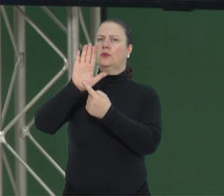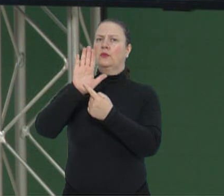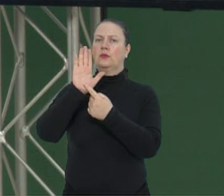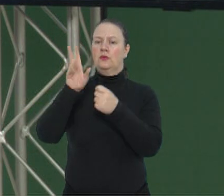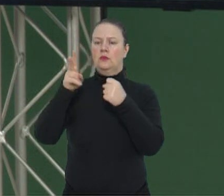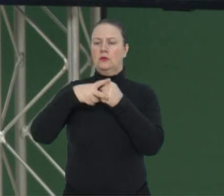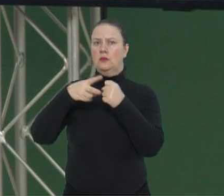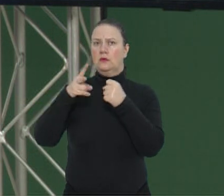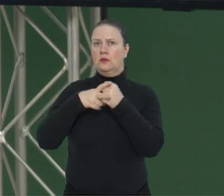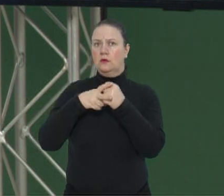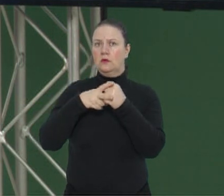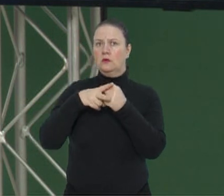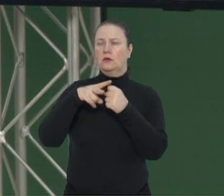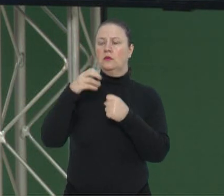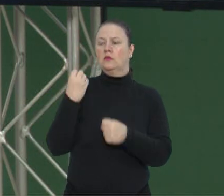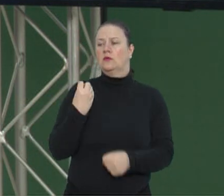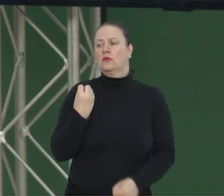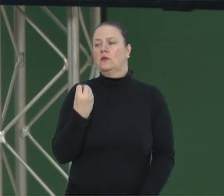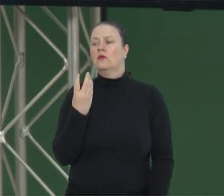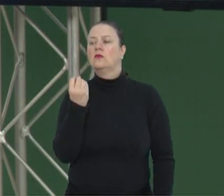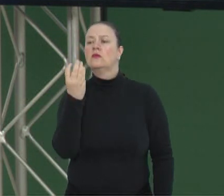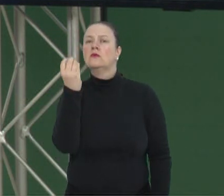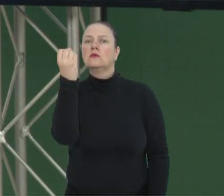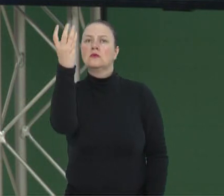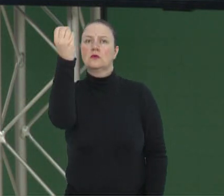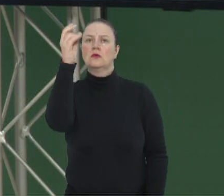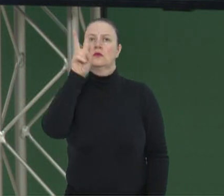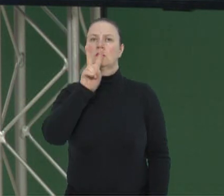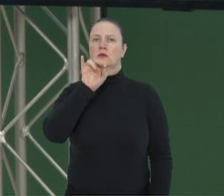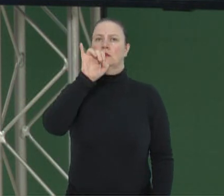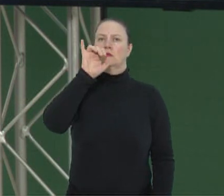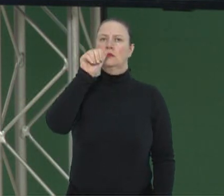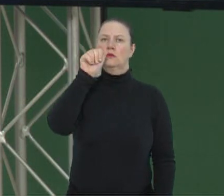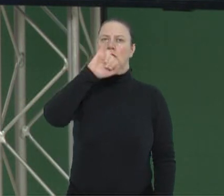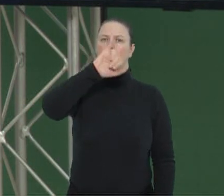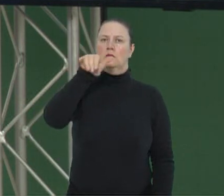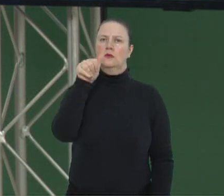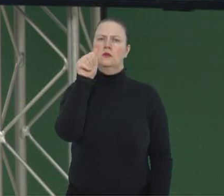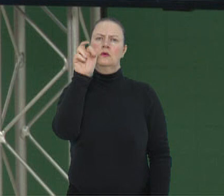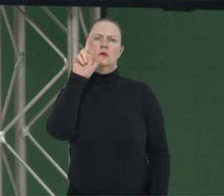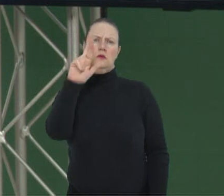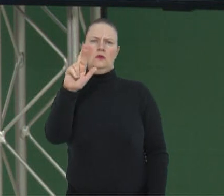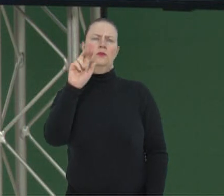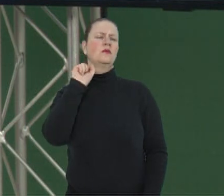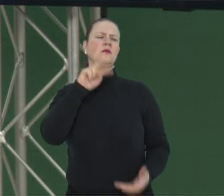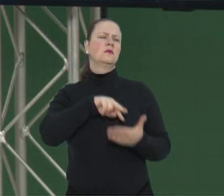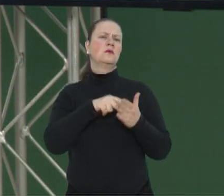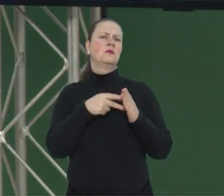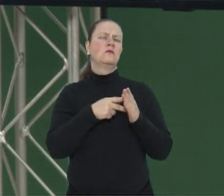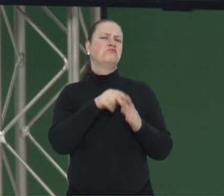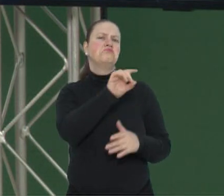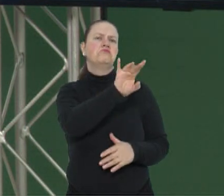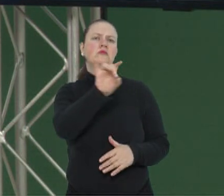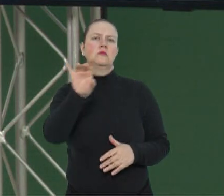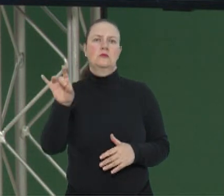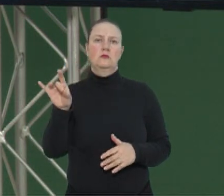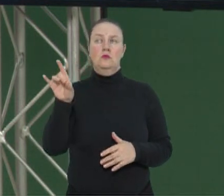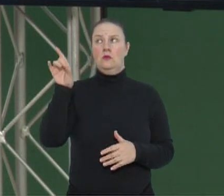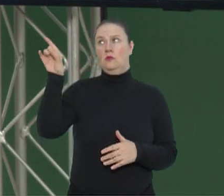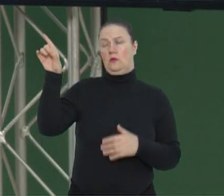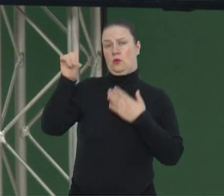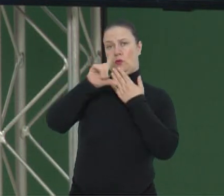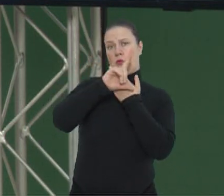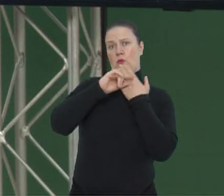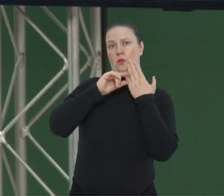verbo viajar. O que viajar, essa palavra, representa para você? Então aqui Gabriel Garcia Marques fez